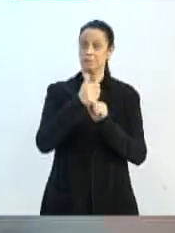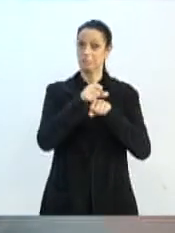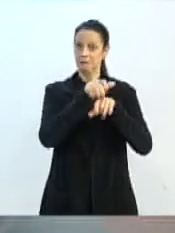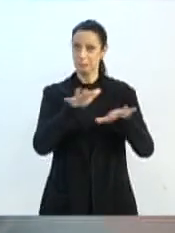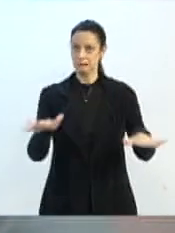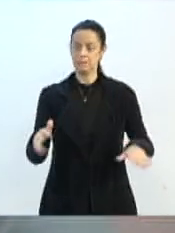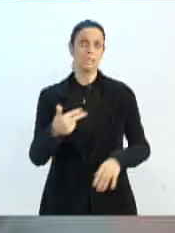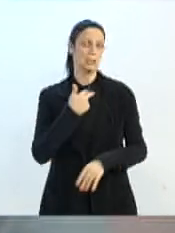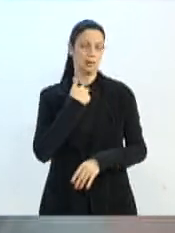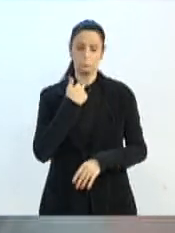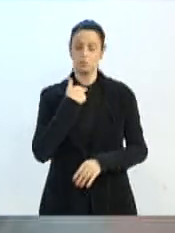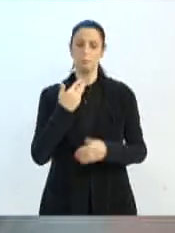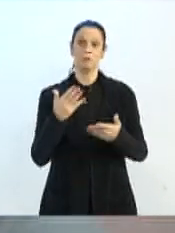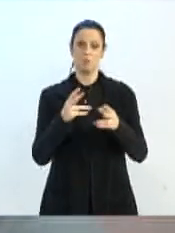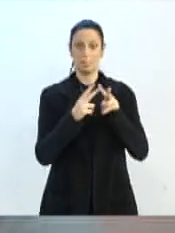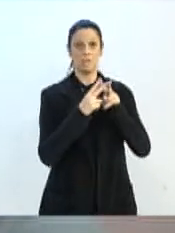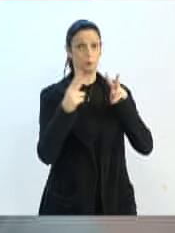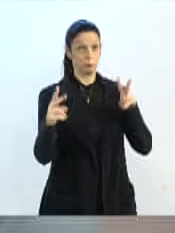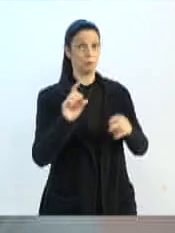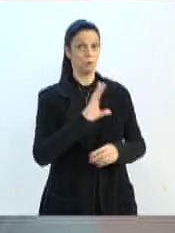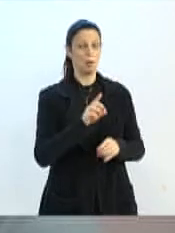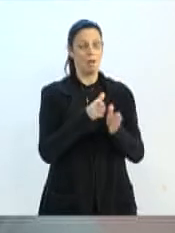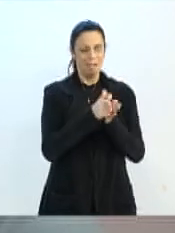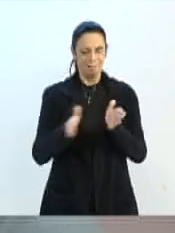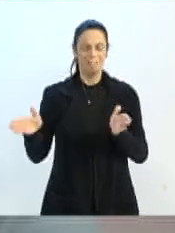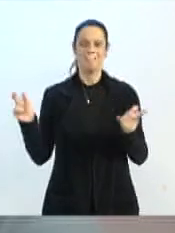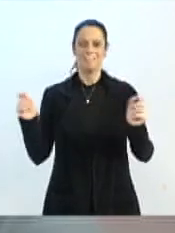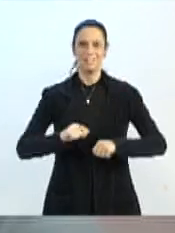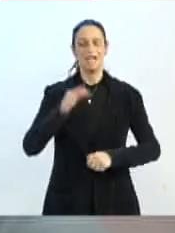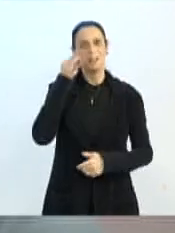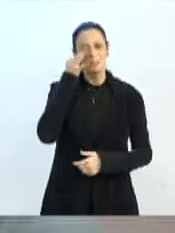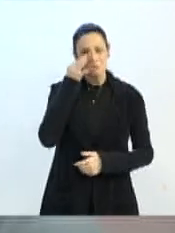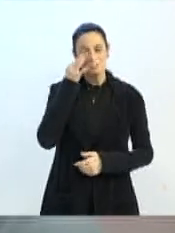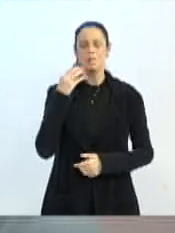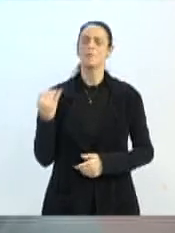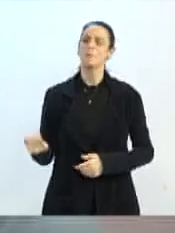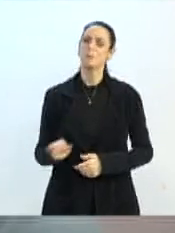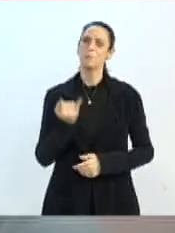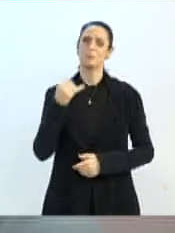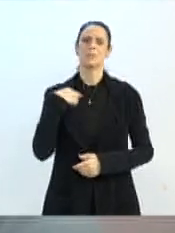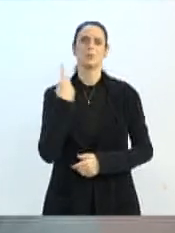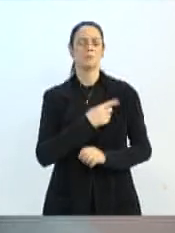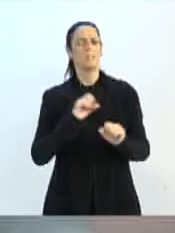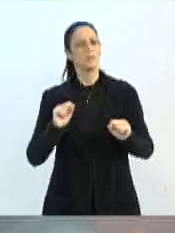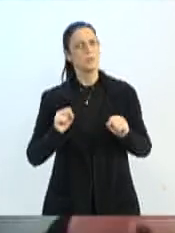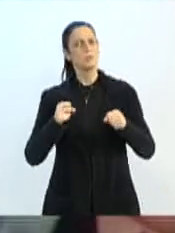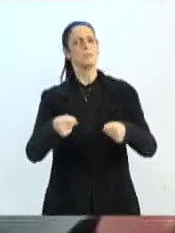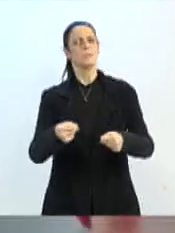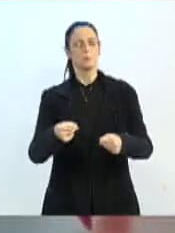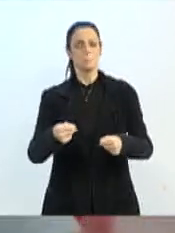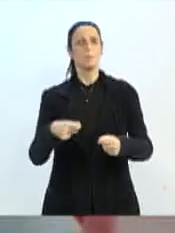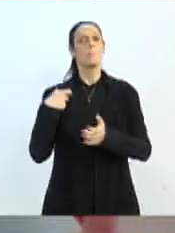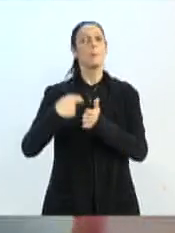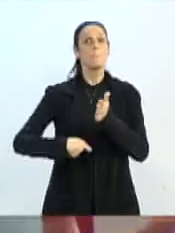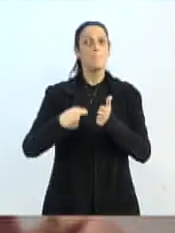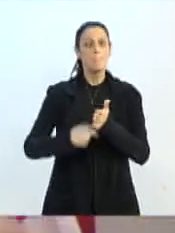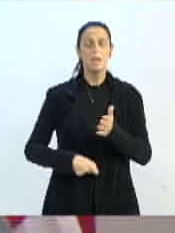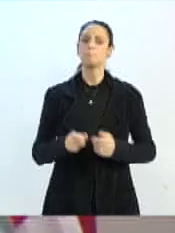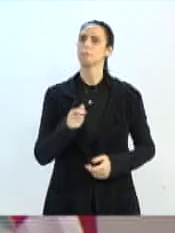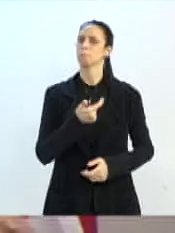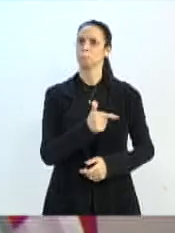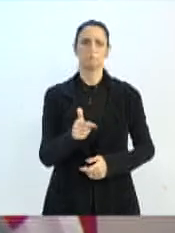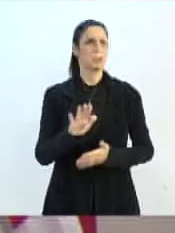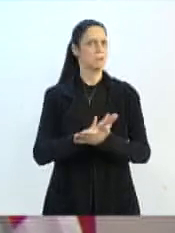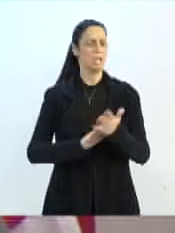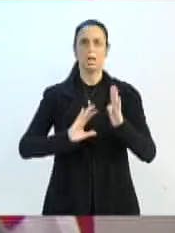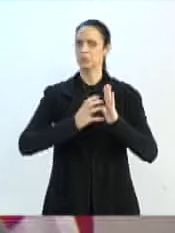forma online, mas vale a pena o nosso engajamento, vale a pena fortalecer. É um grupo apartidário, mas